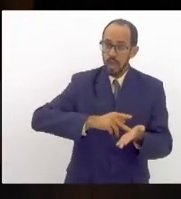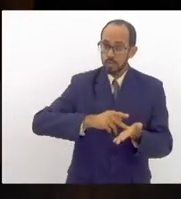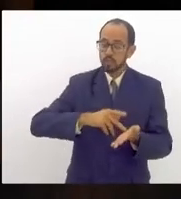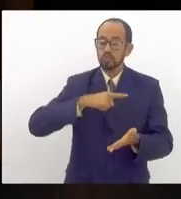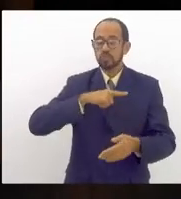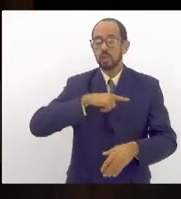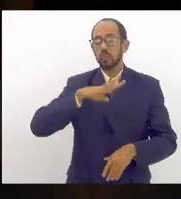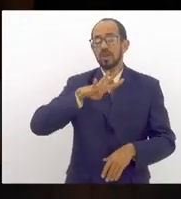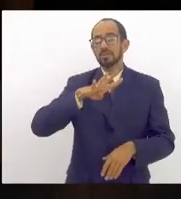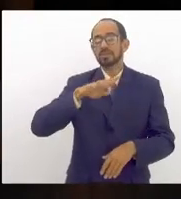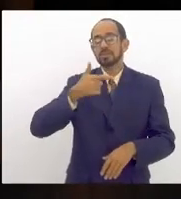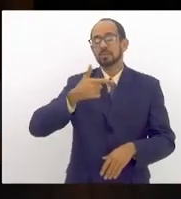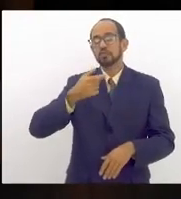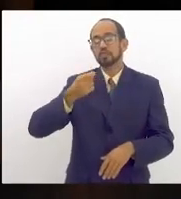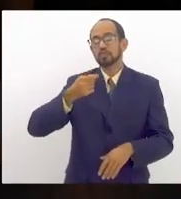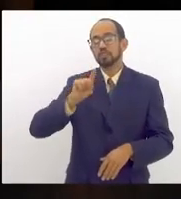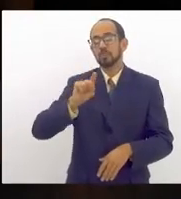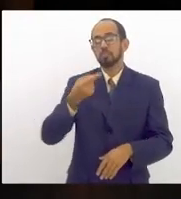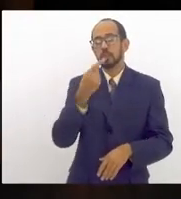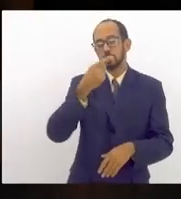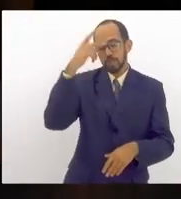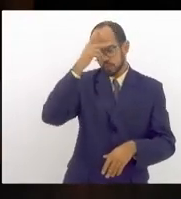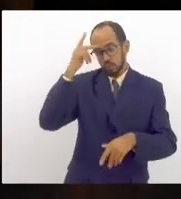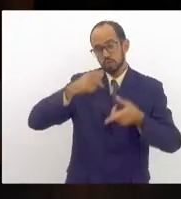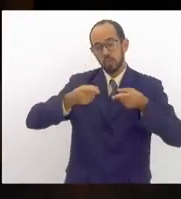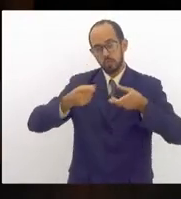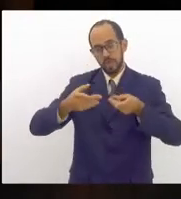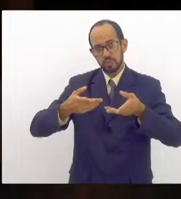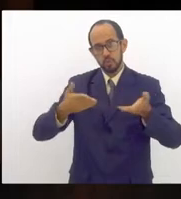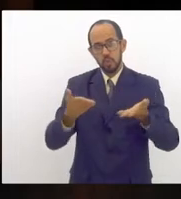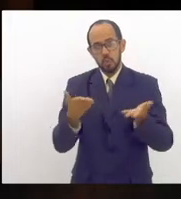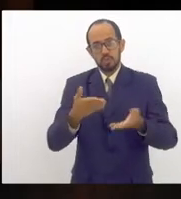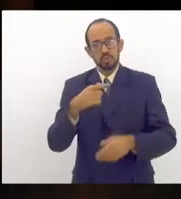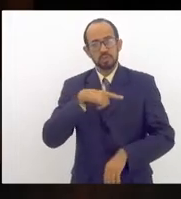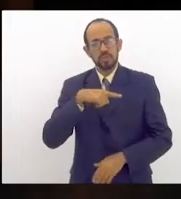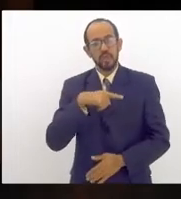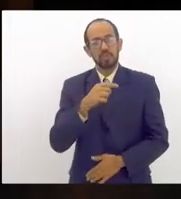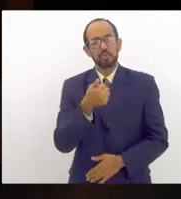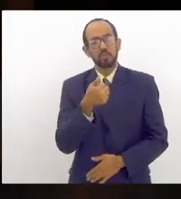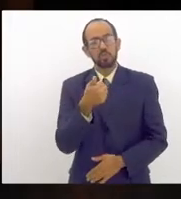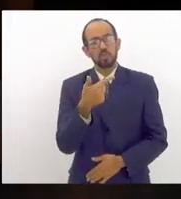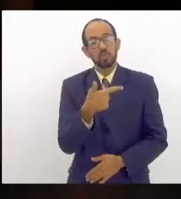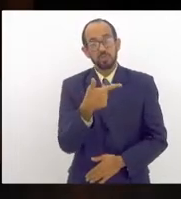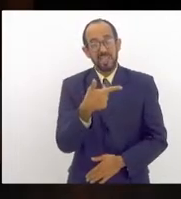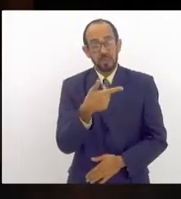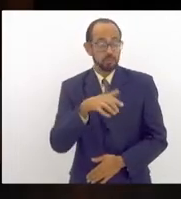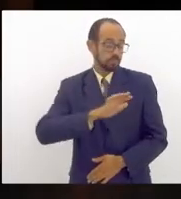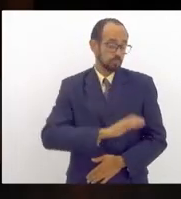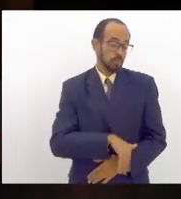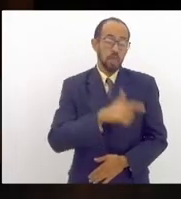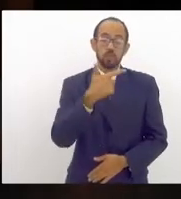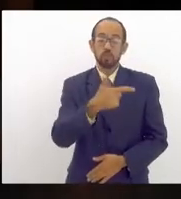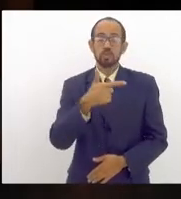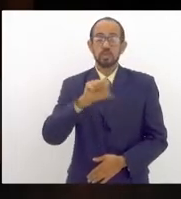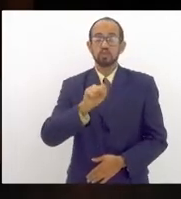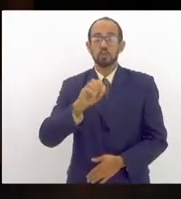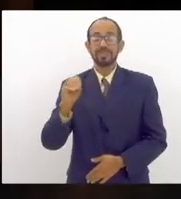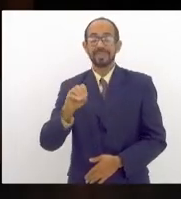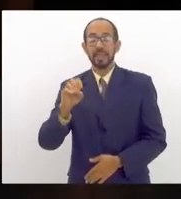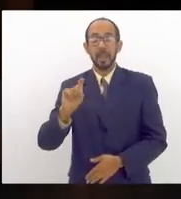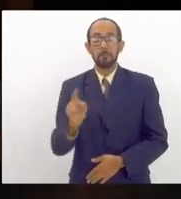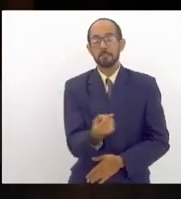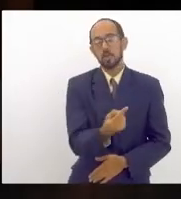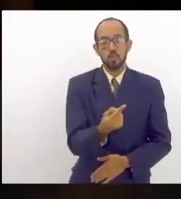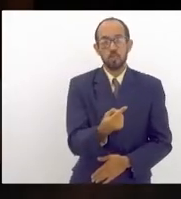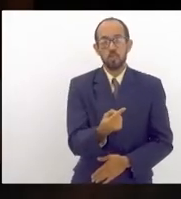420 mil trabalhadores no comércio na Cidade do Rio de Janeiro hoje a gente tem 280 então uma uma um emprego que